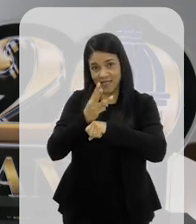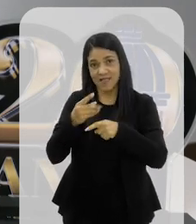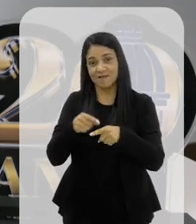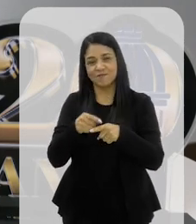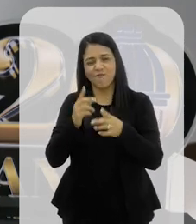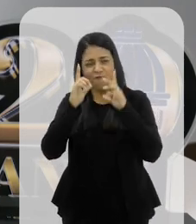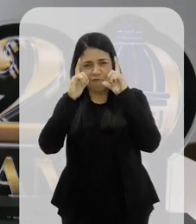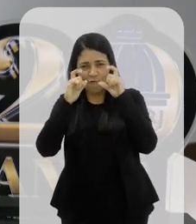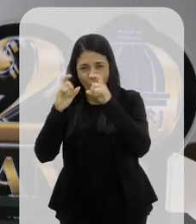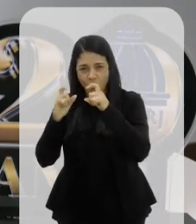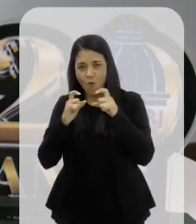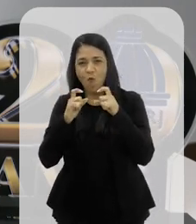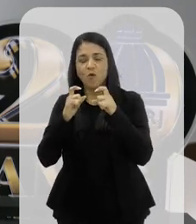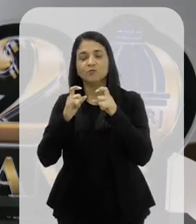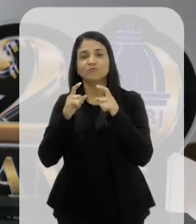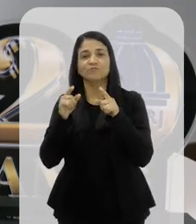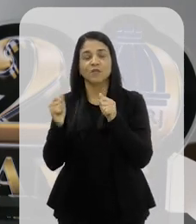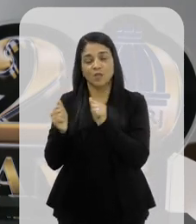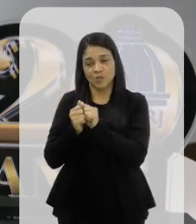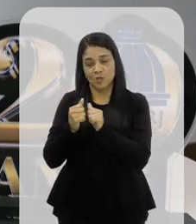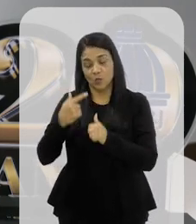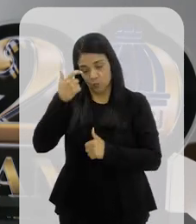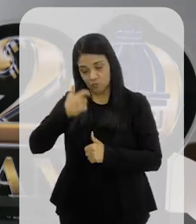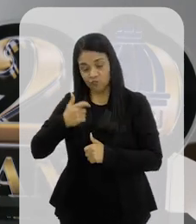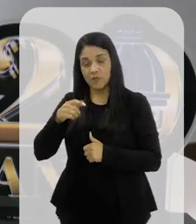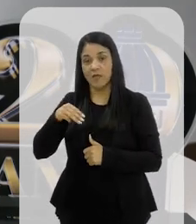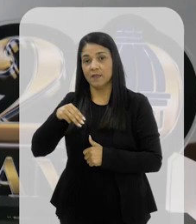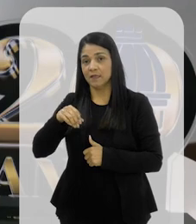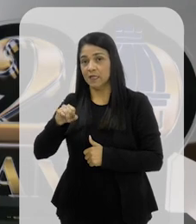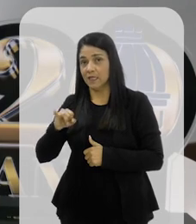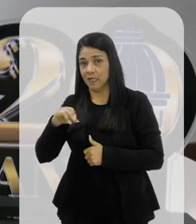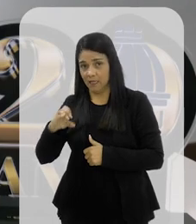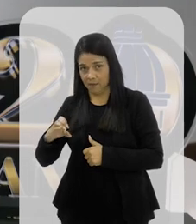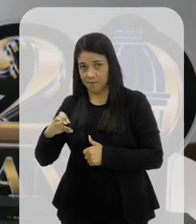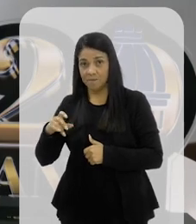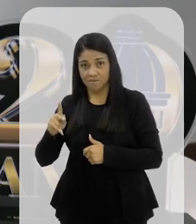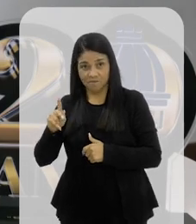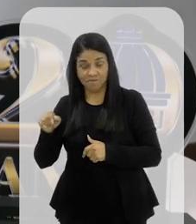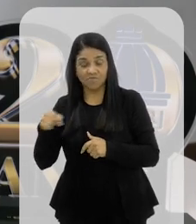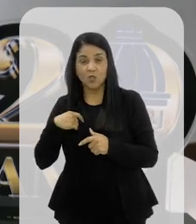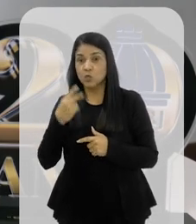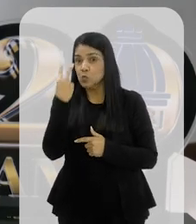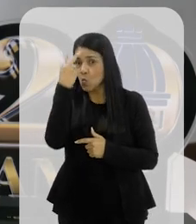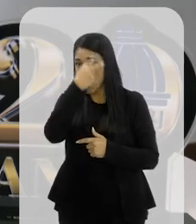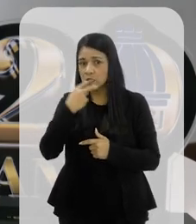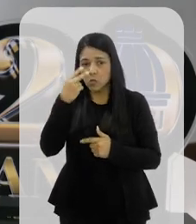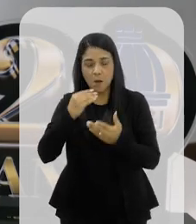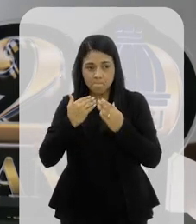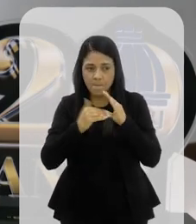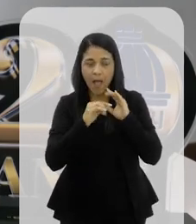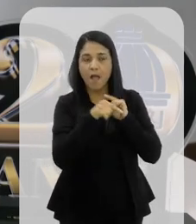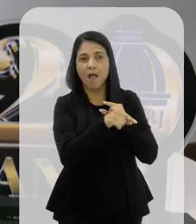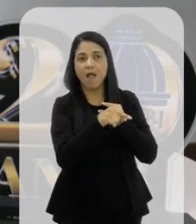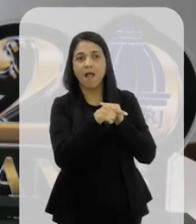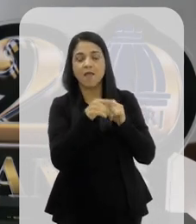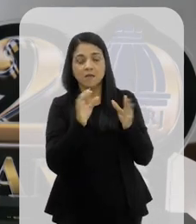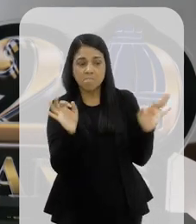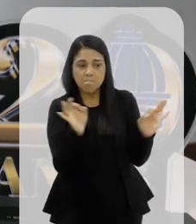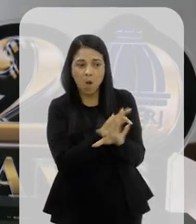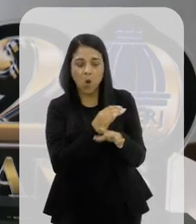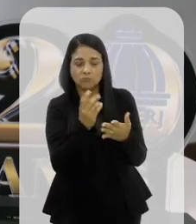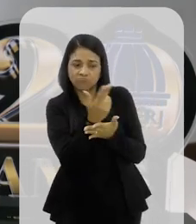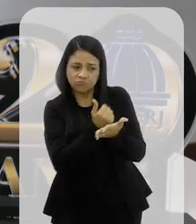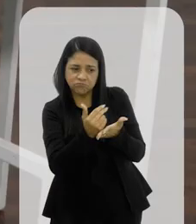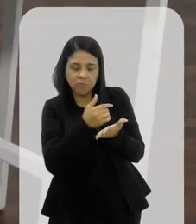esboços eu e a Nick fazíamos os esboços e aí no em duas horas no máximo você já tinha o figurino pronto a gente